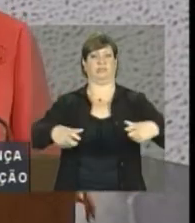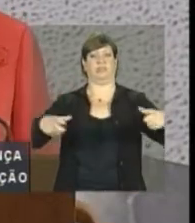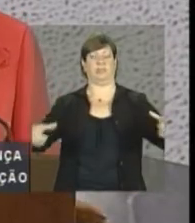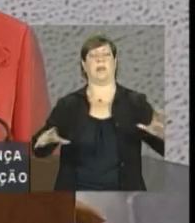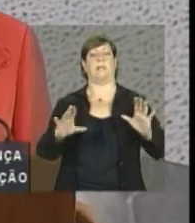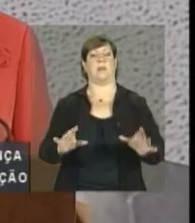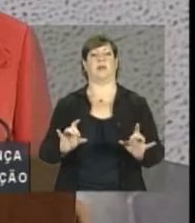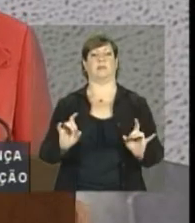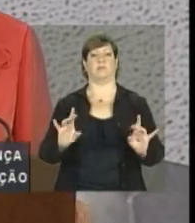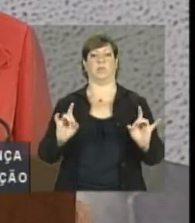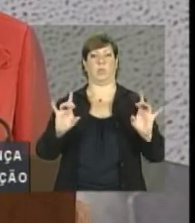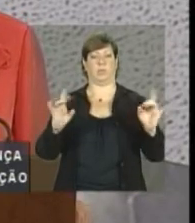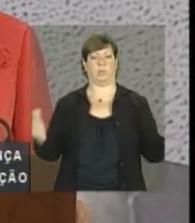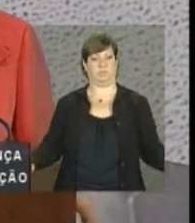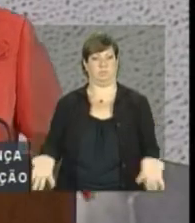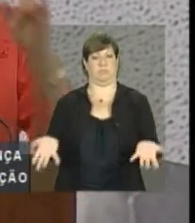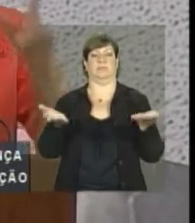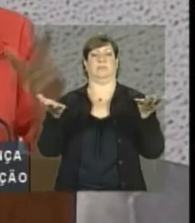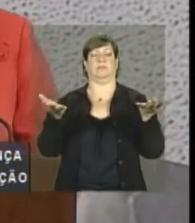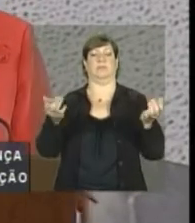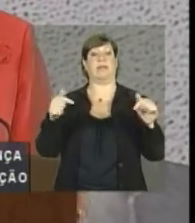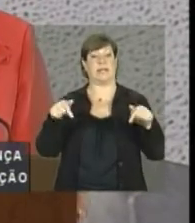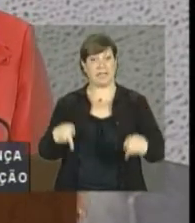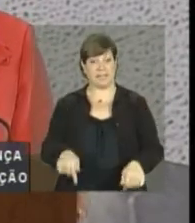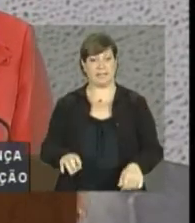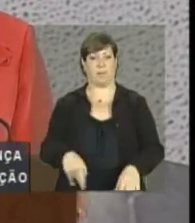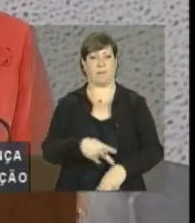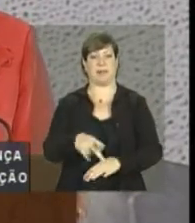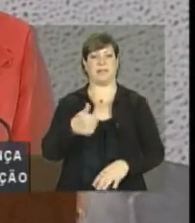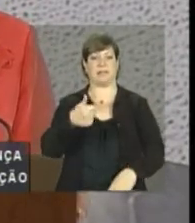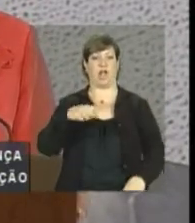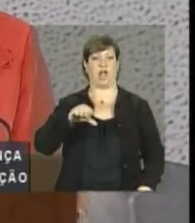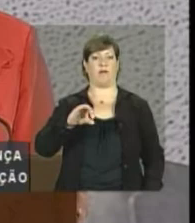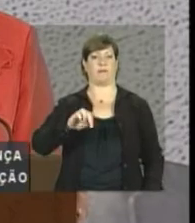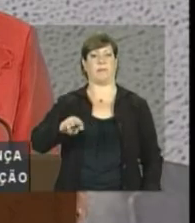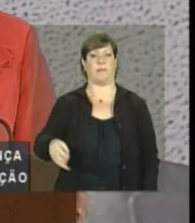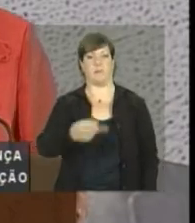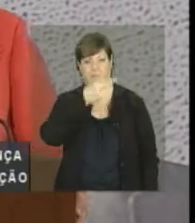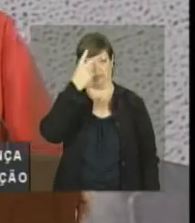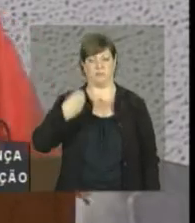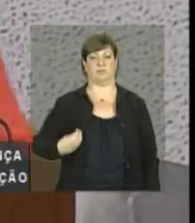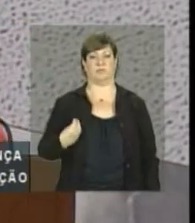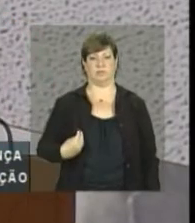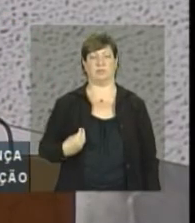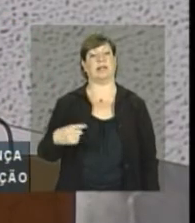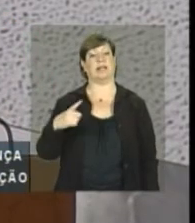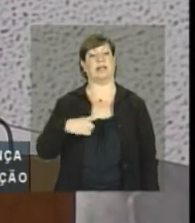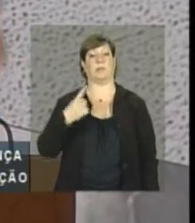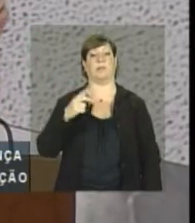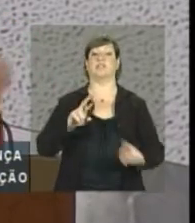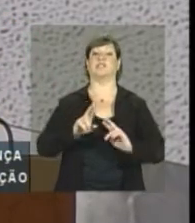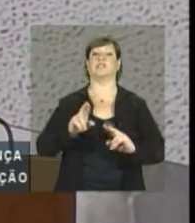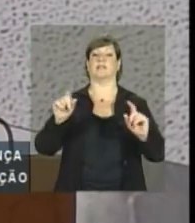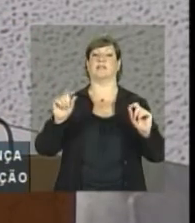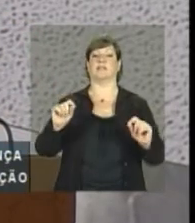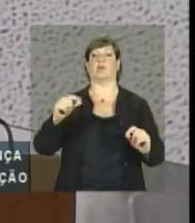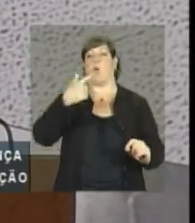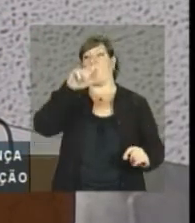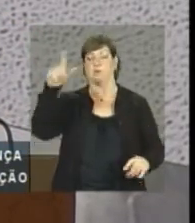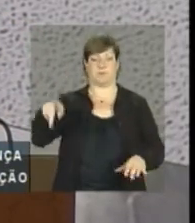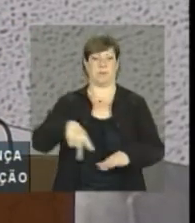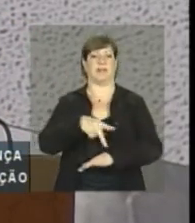cresça qualitativamente. Esse é um país de 190 milhões de habitantes e tem uma diferença de outros